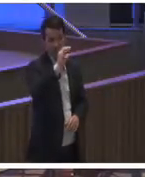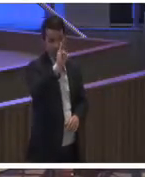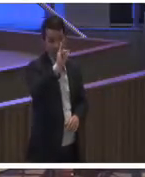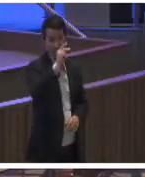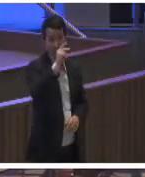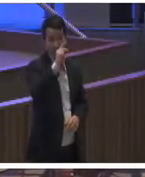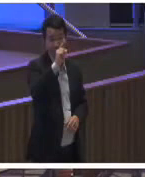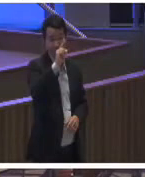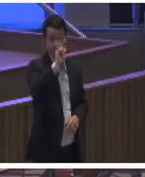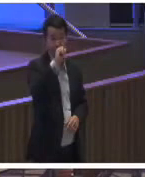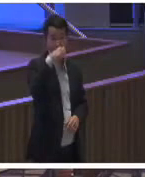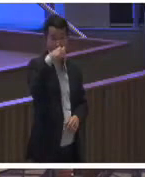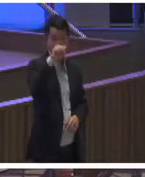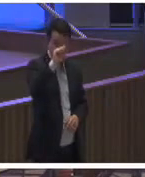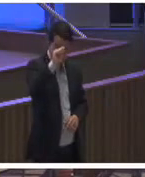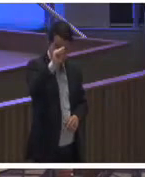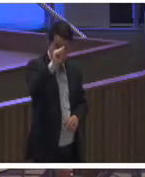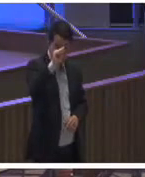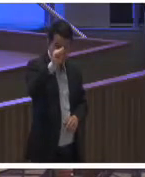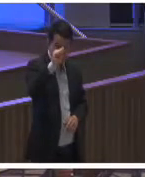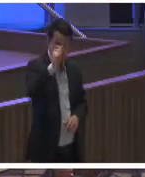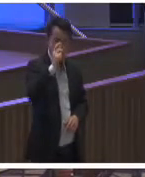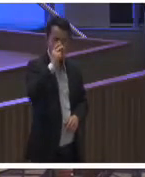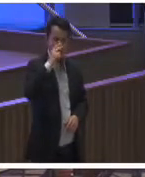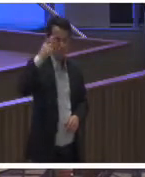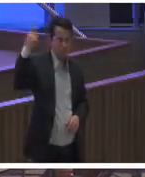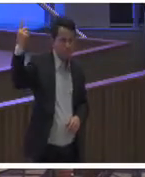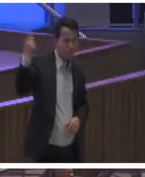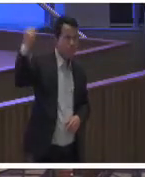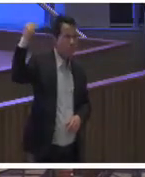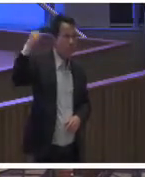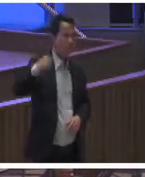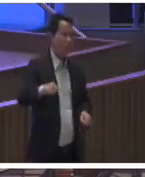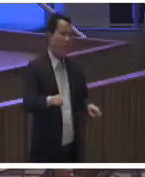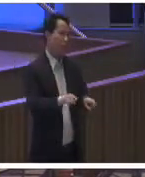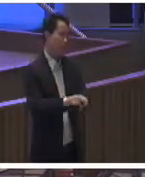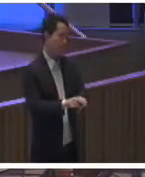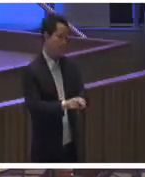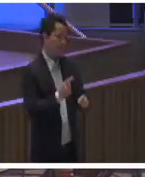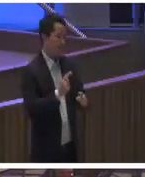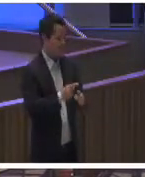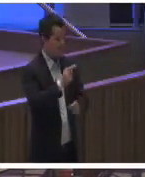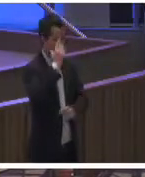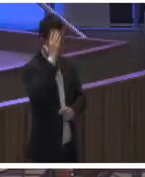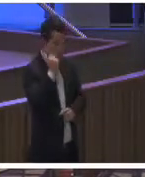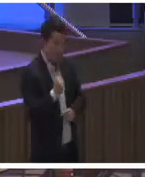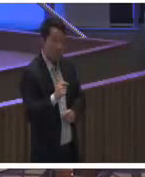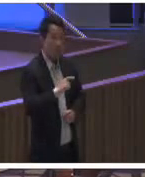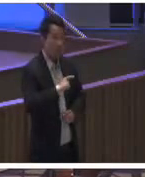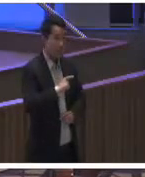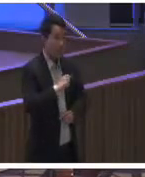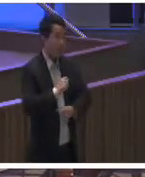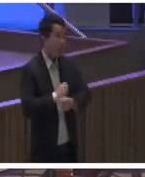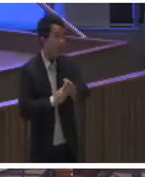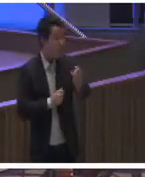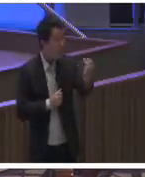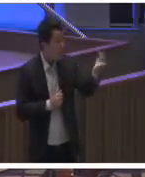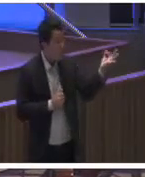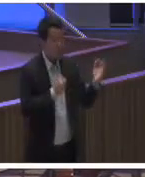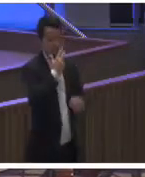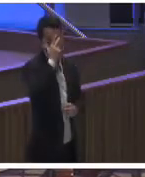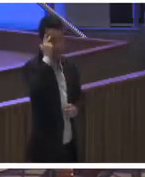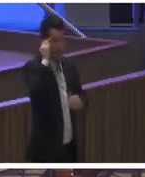de Corinto, aqueles que não permanecerem na comunhão, os desobedientes, deveriam